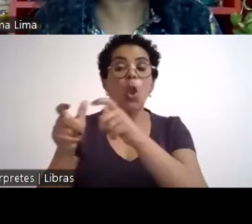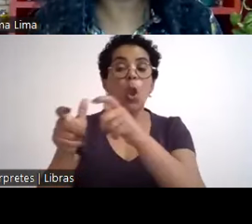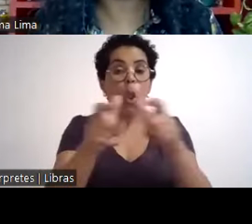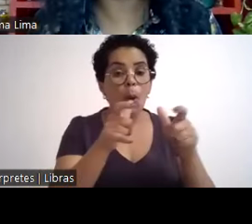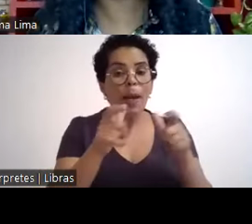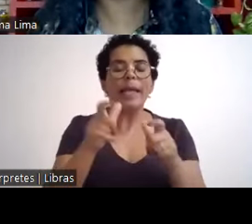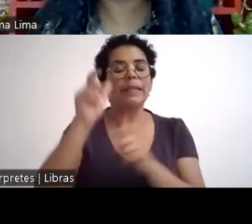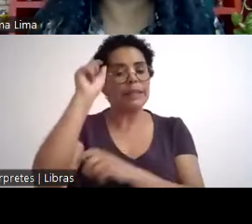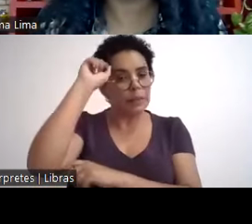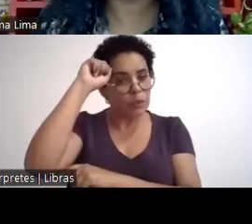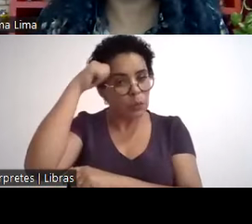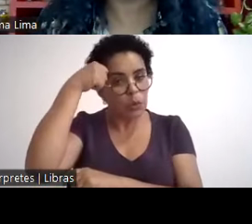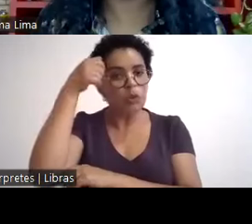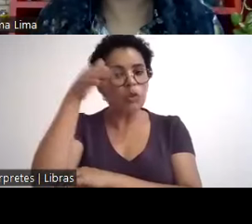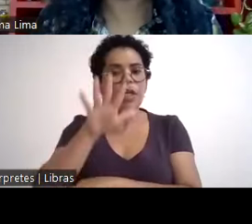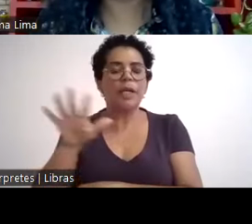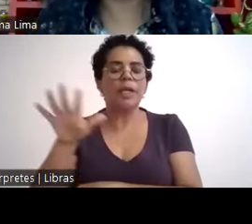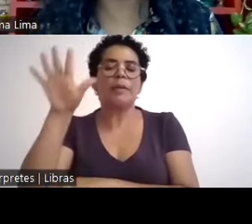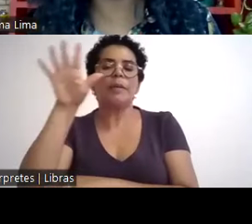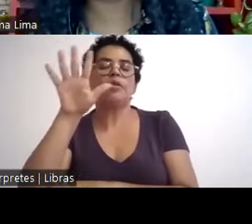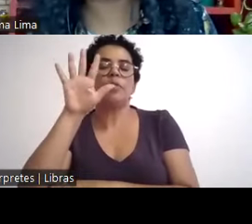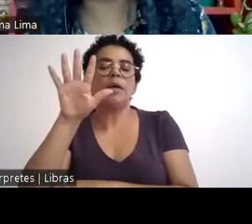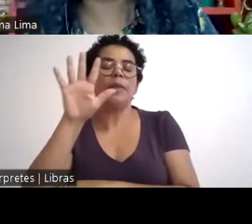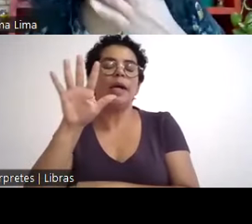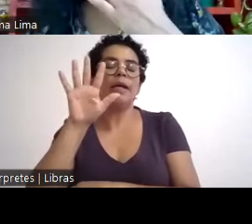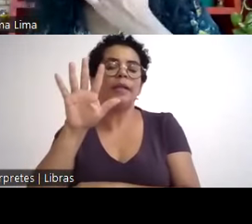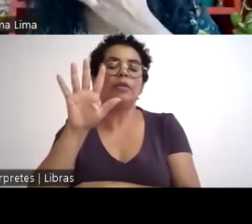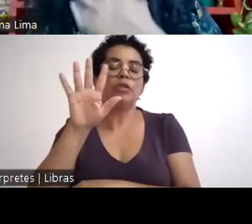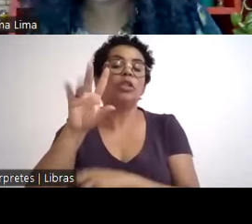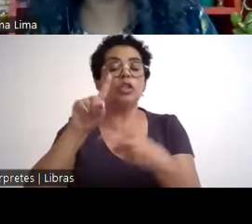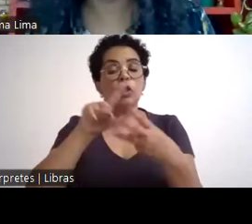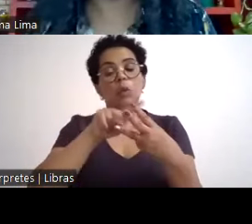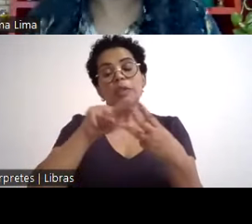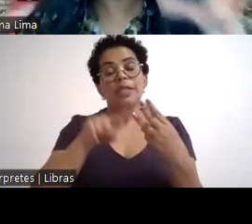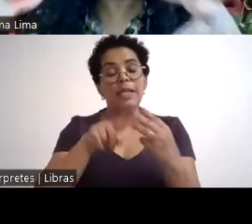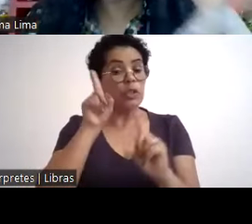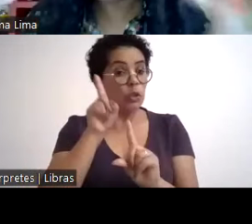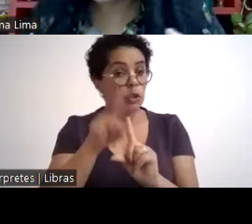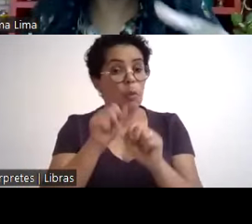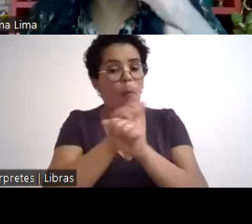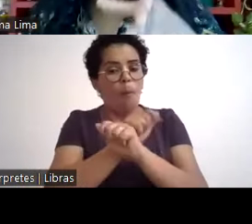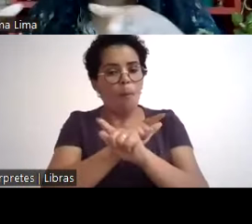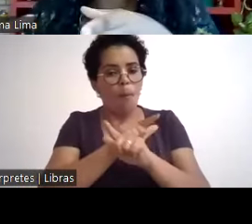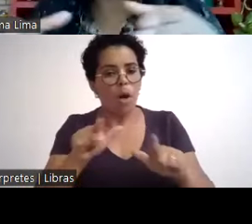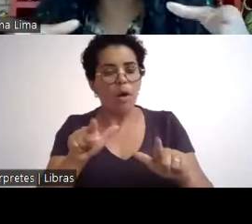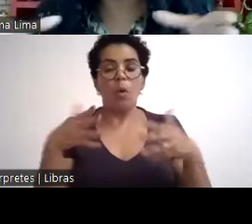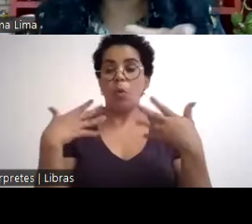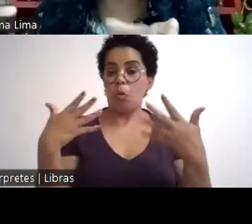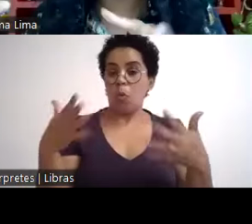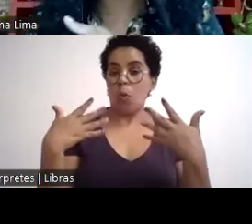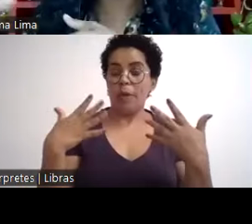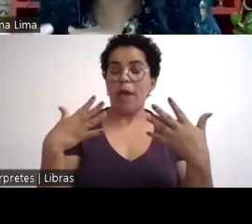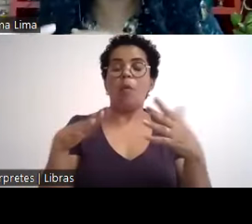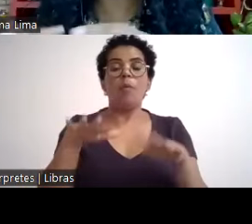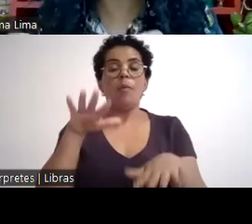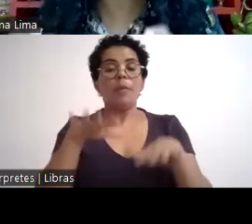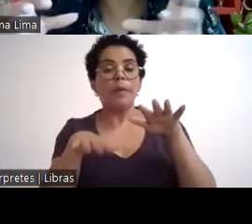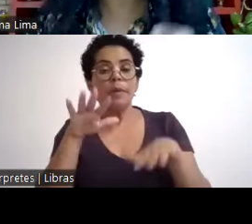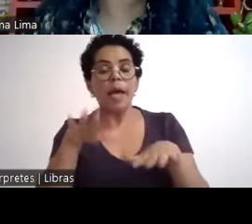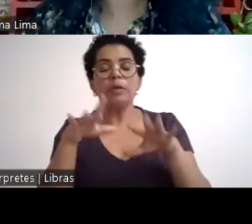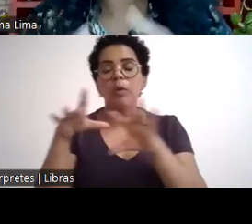A gente tem o bioma tropical, o semiárido e o desértico. e ajustando esses